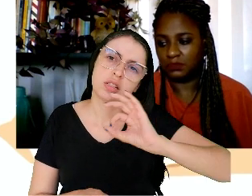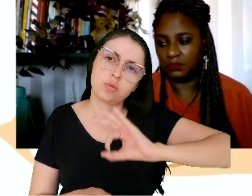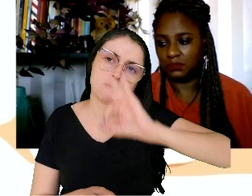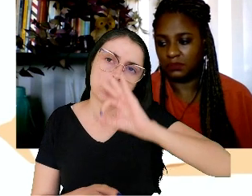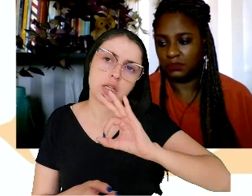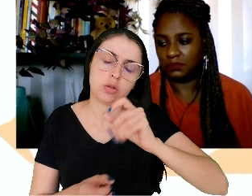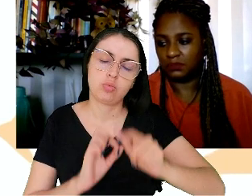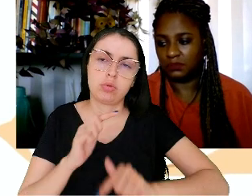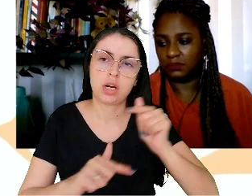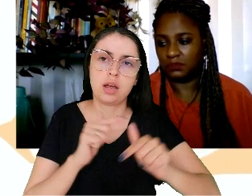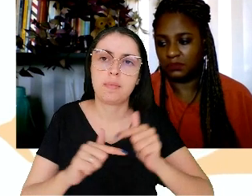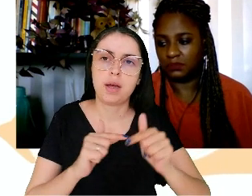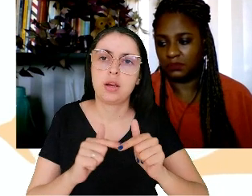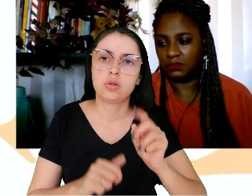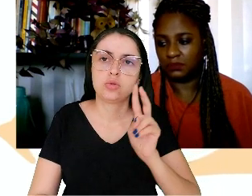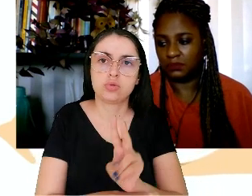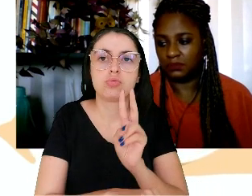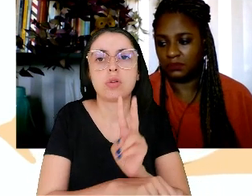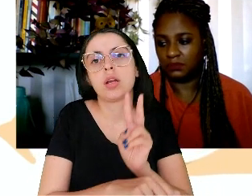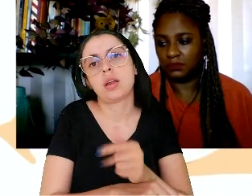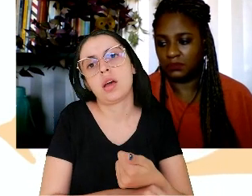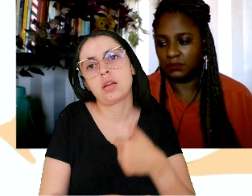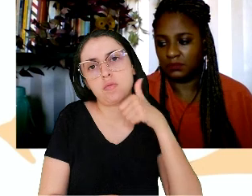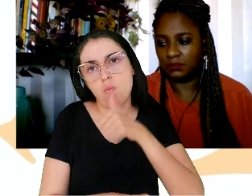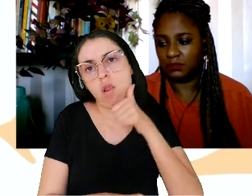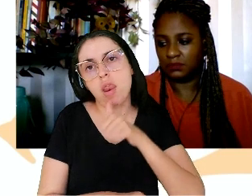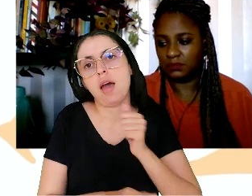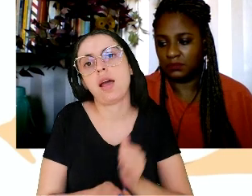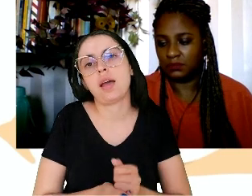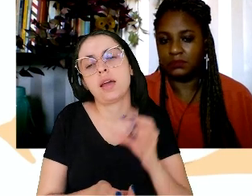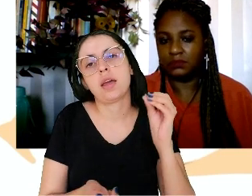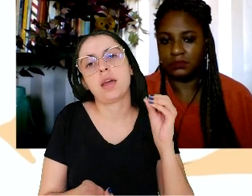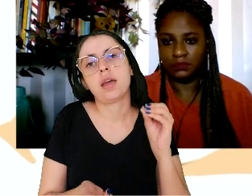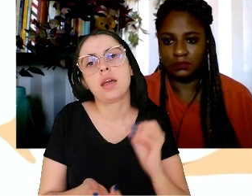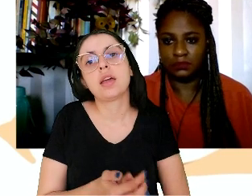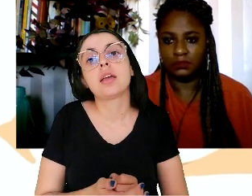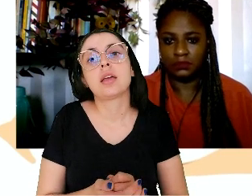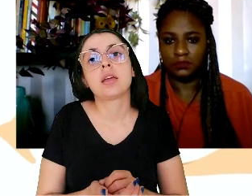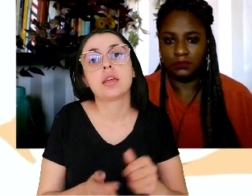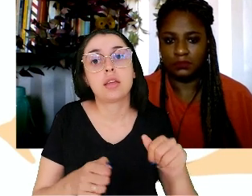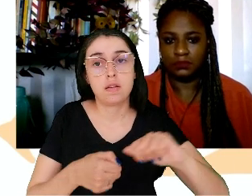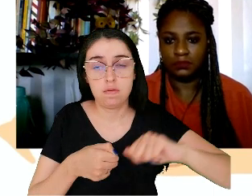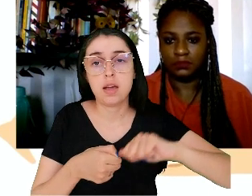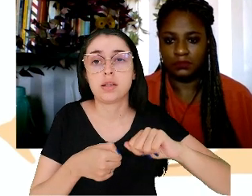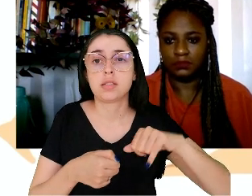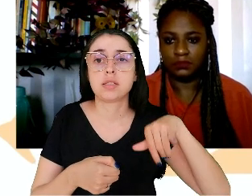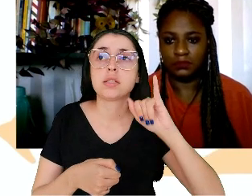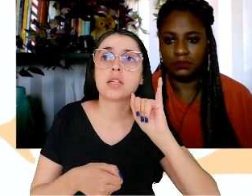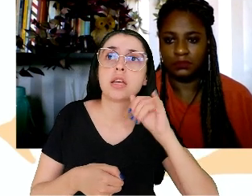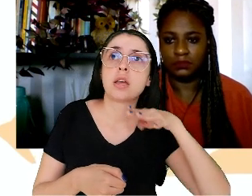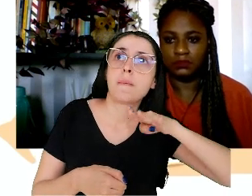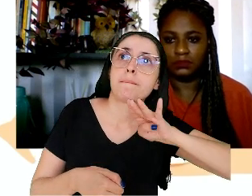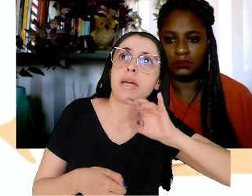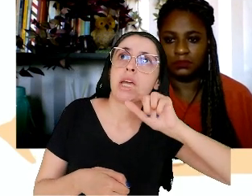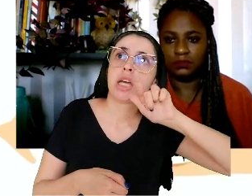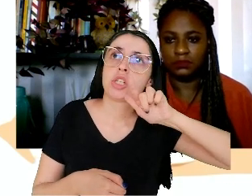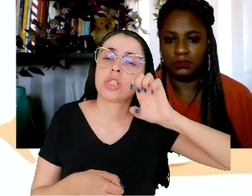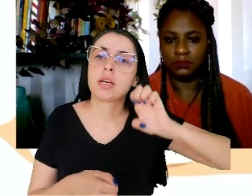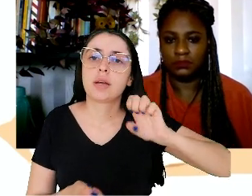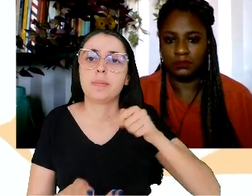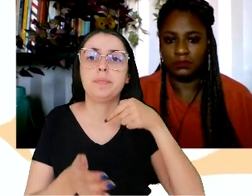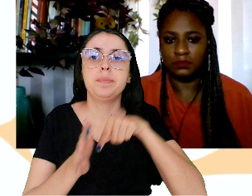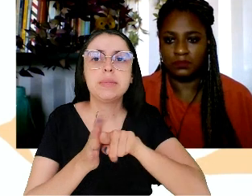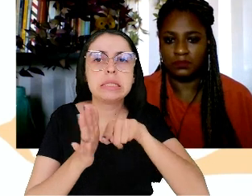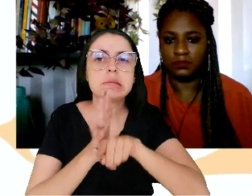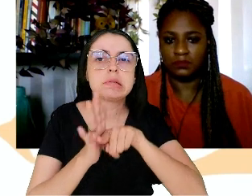85% do trabalho de cuidado é feito por mulheres. E o IBGE também realizou